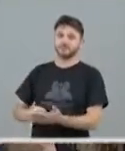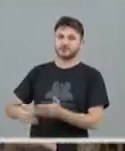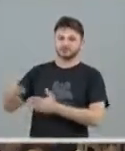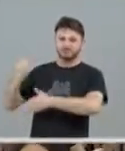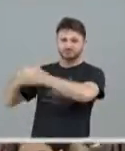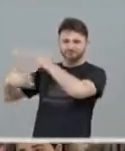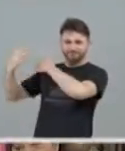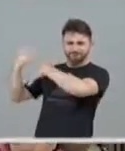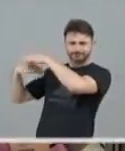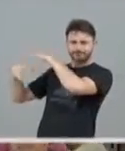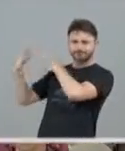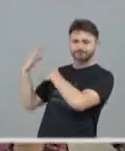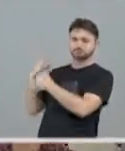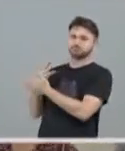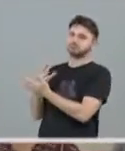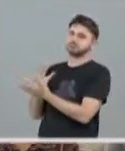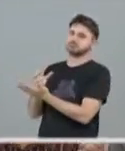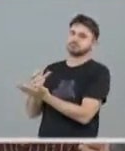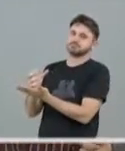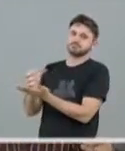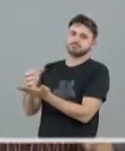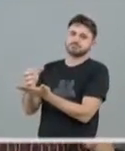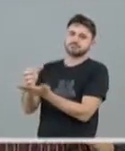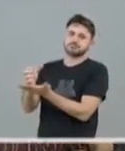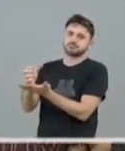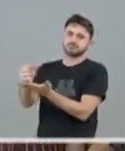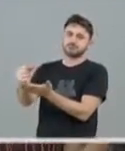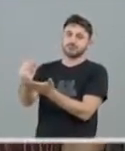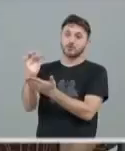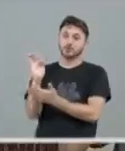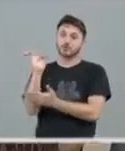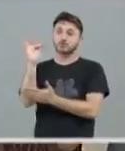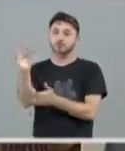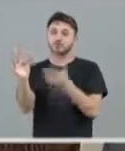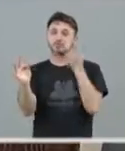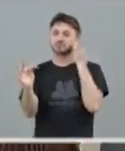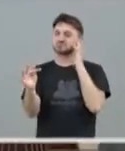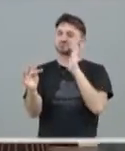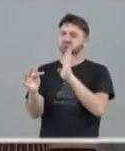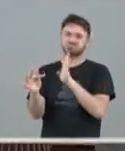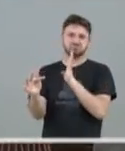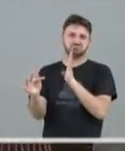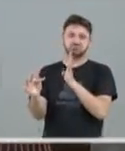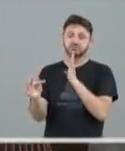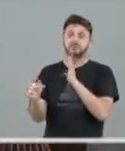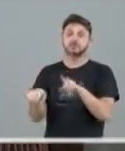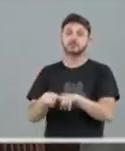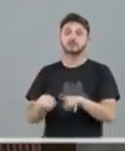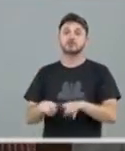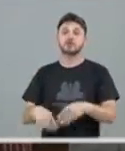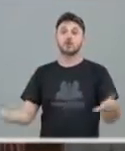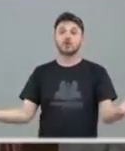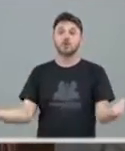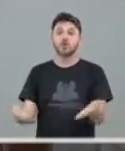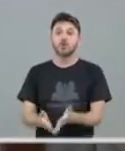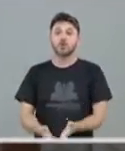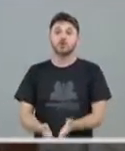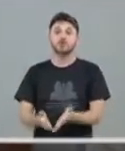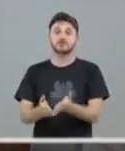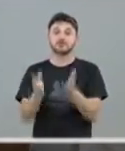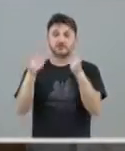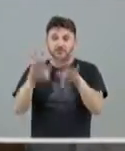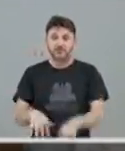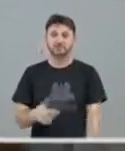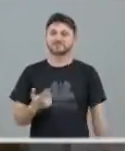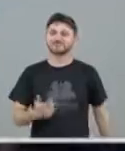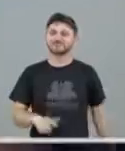volta. Passado não volta. Futuro não. E o hoje? Levanta a mão dele lá